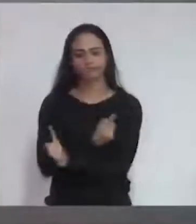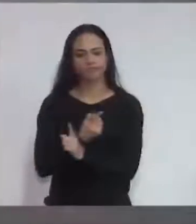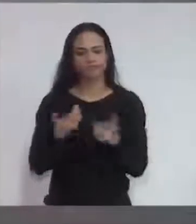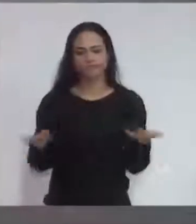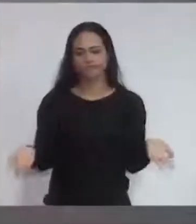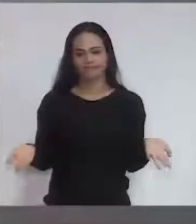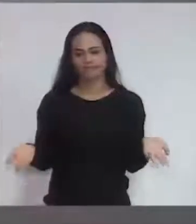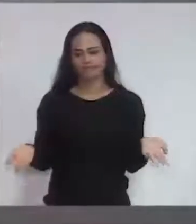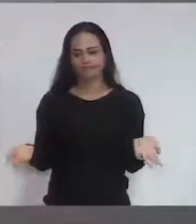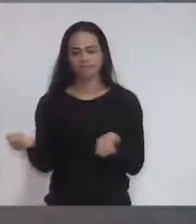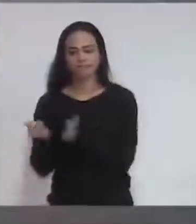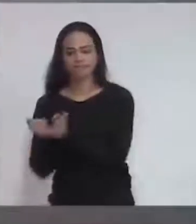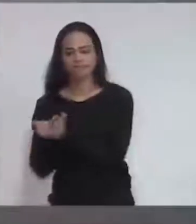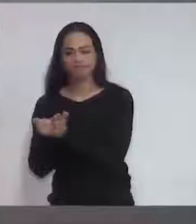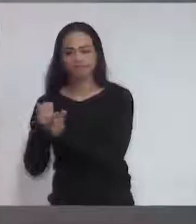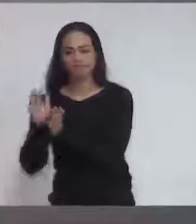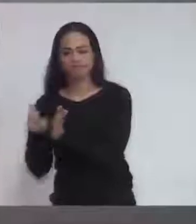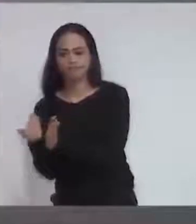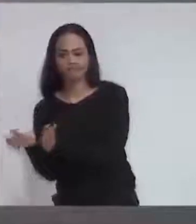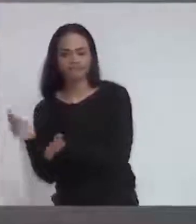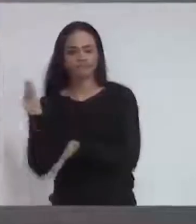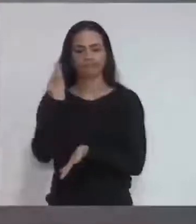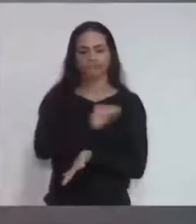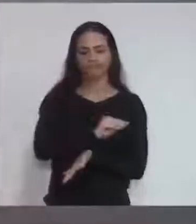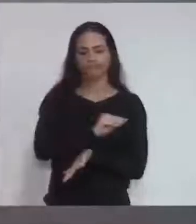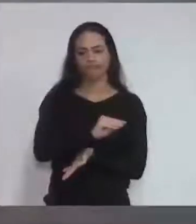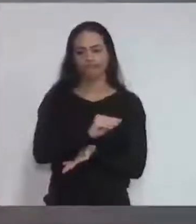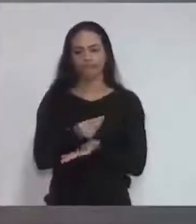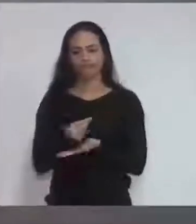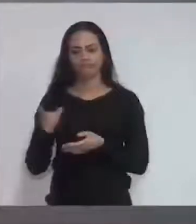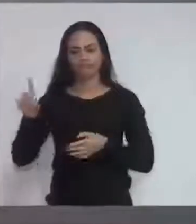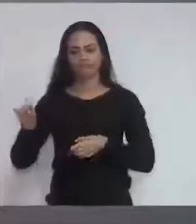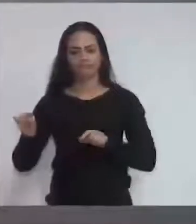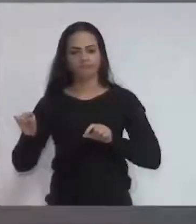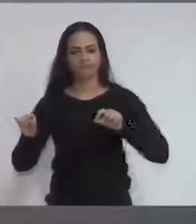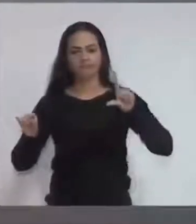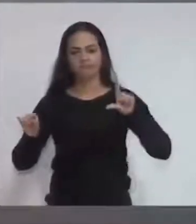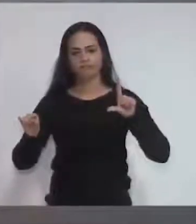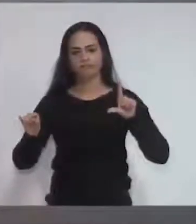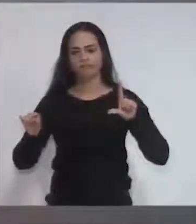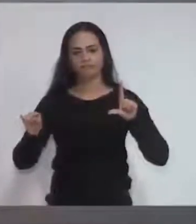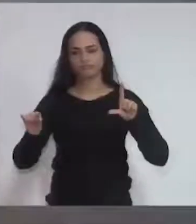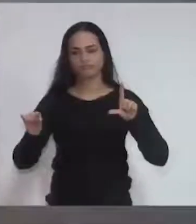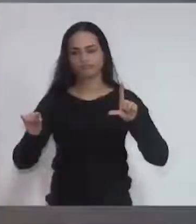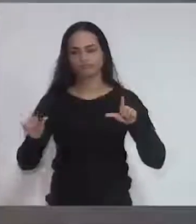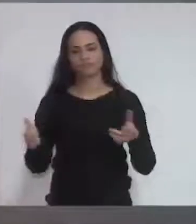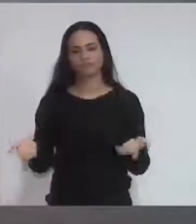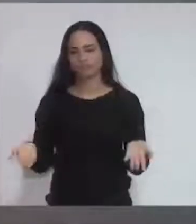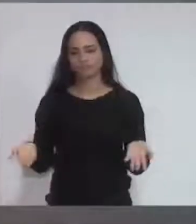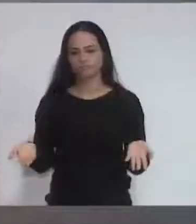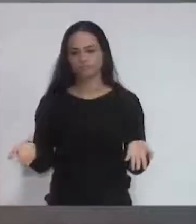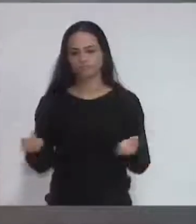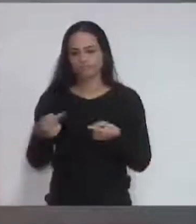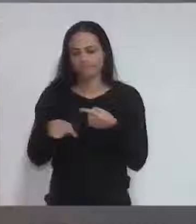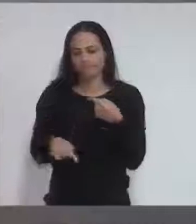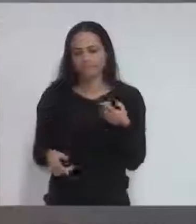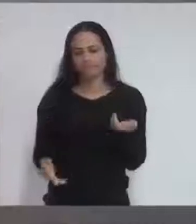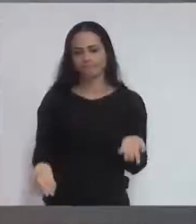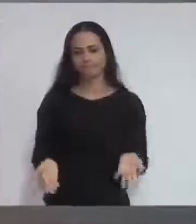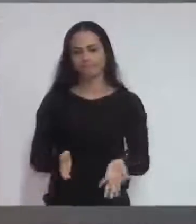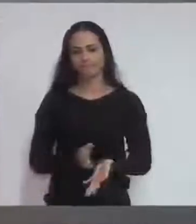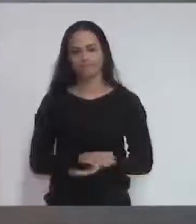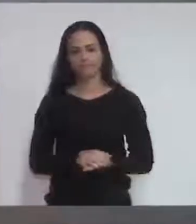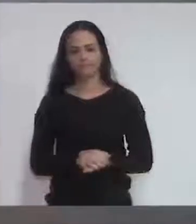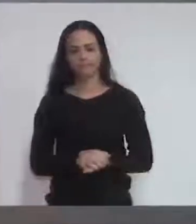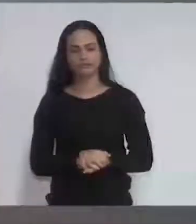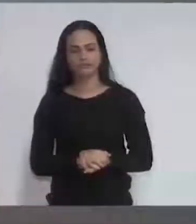alguns meses, a coisa voltar, porque se repassa o preço para outros setores, esses setores vão colocar na